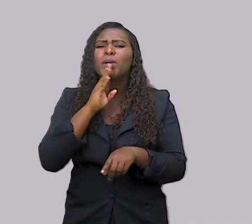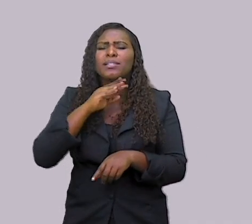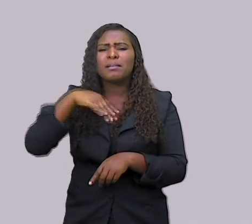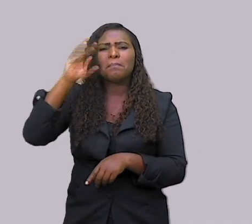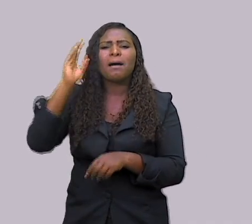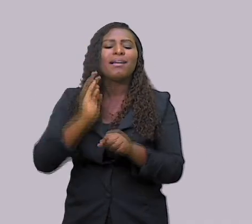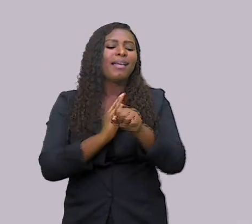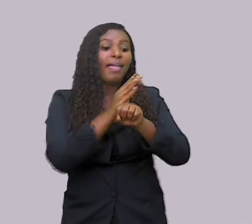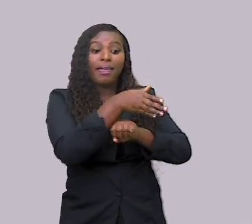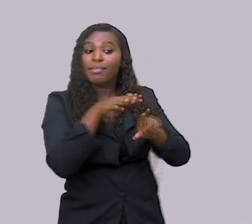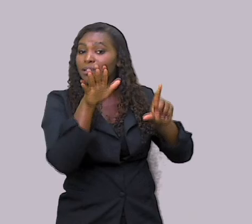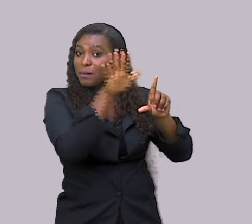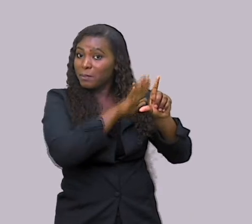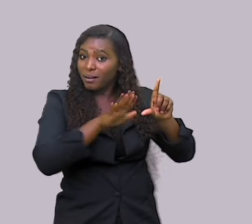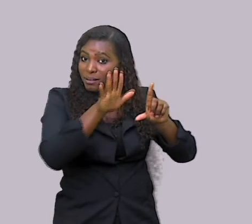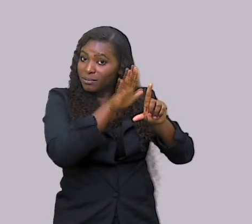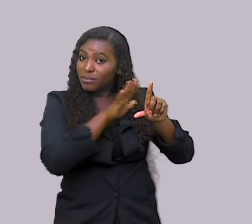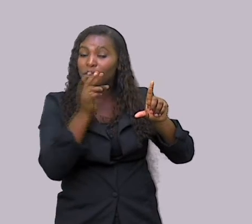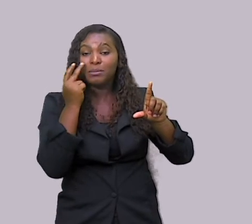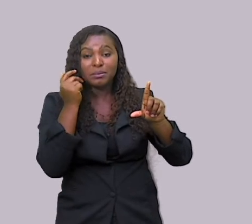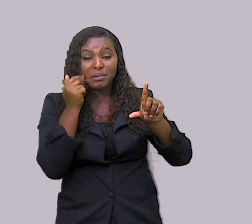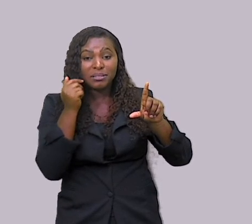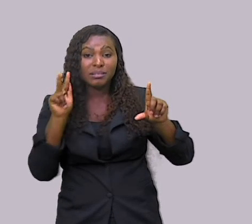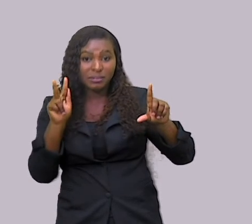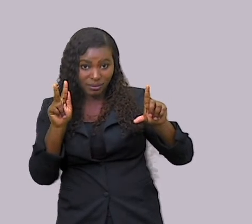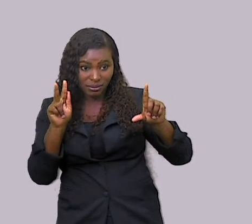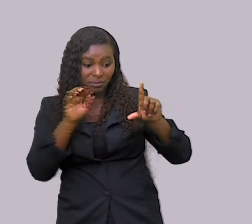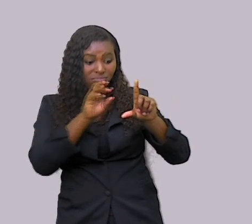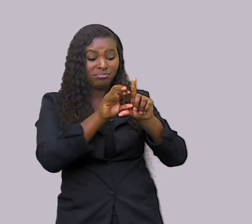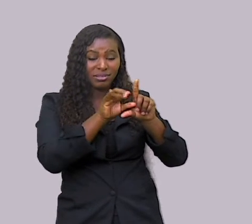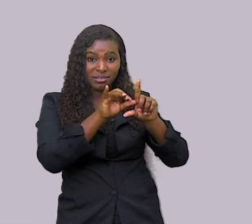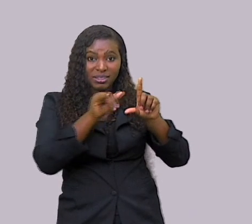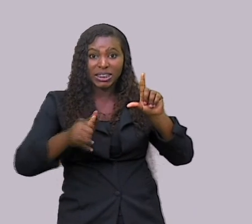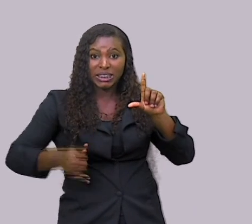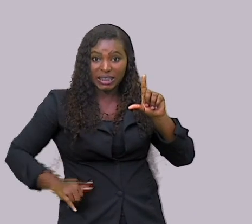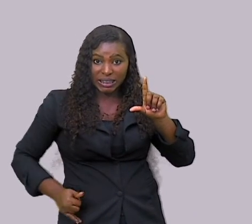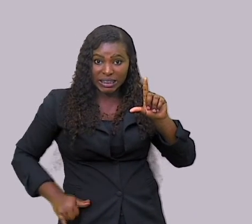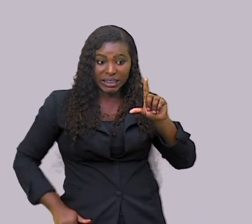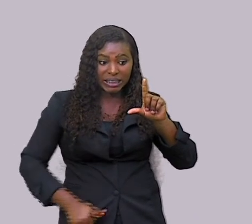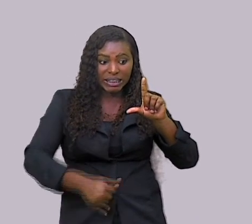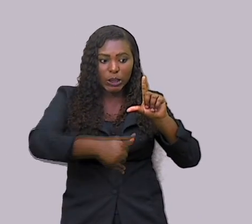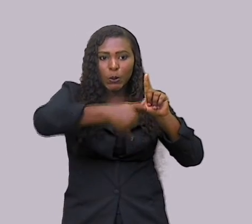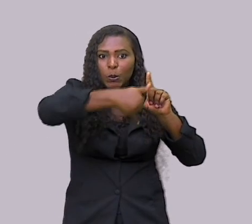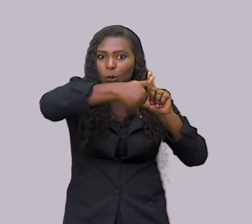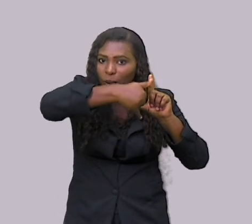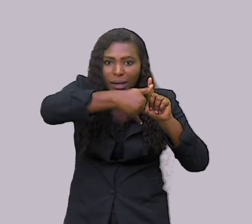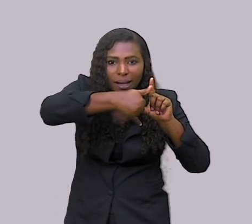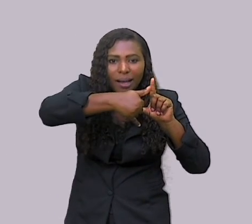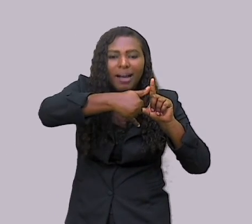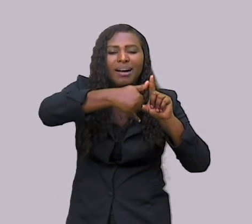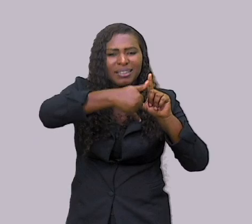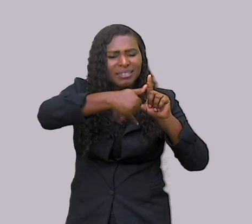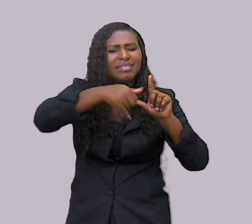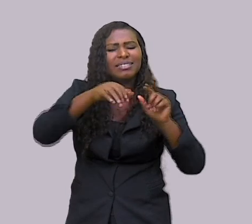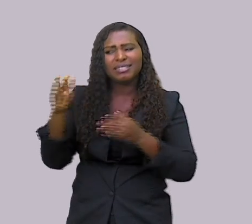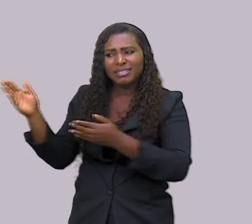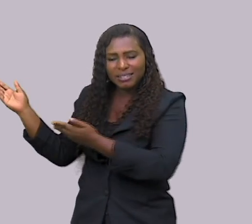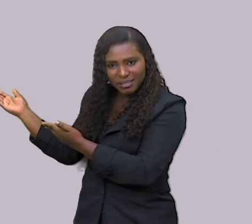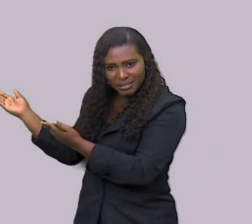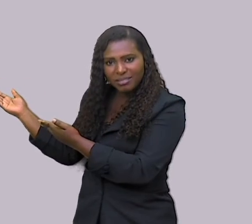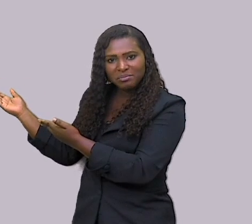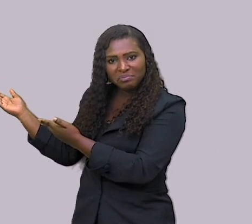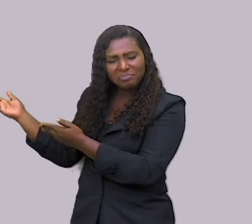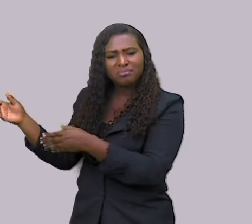plataforma SMED-GV. Vão apontar a câmera do seu celular na imagem que aparece no canto da